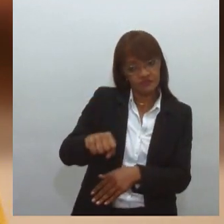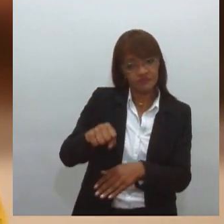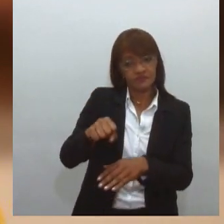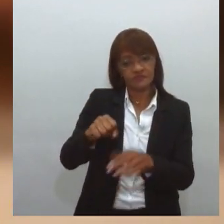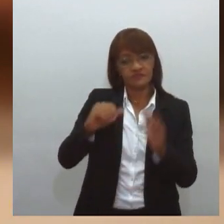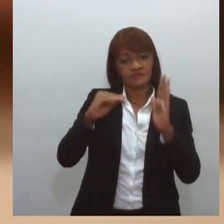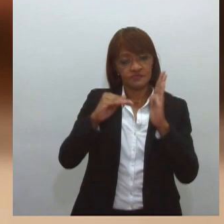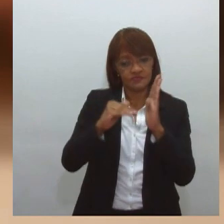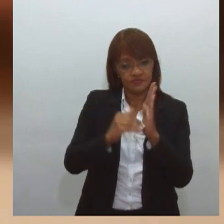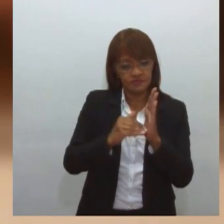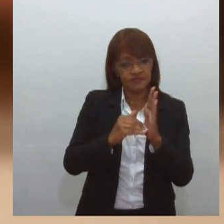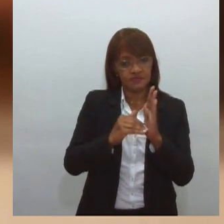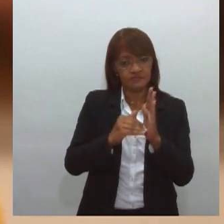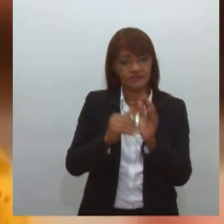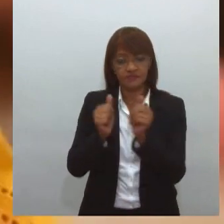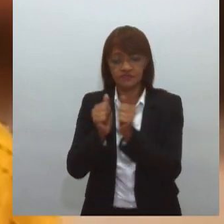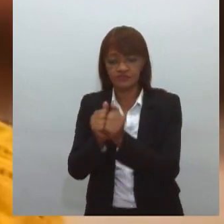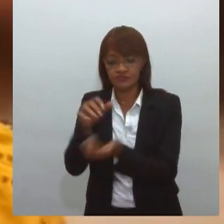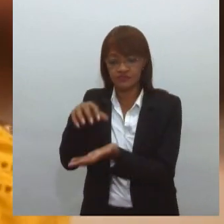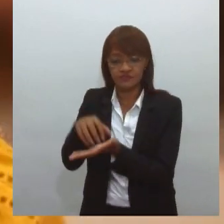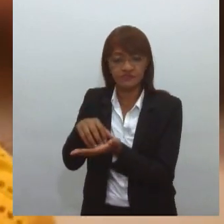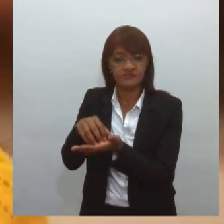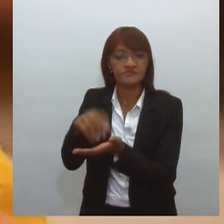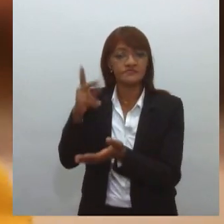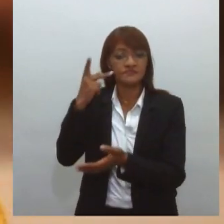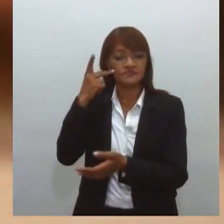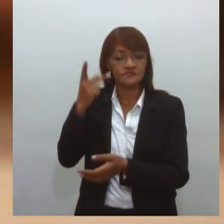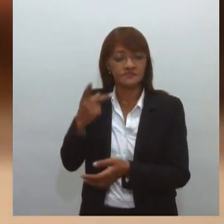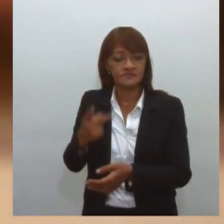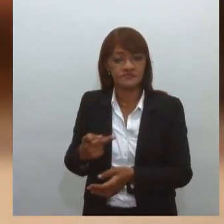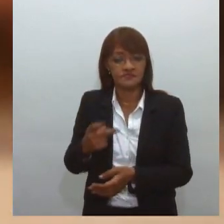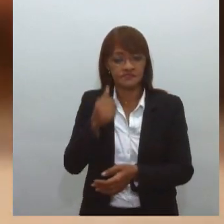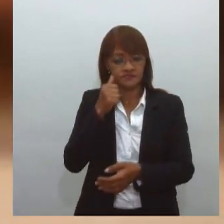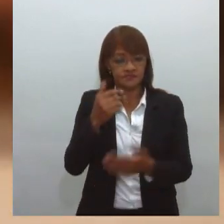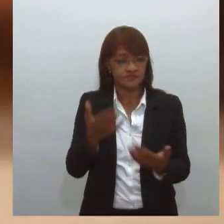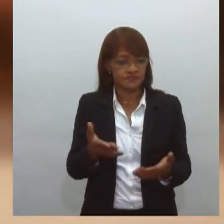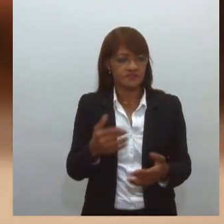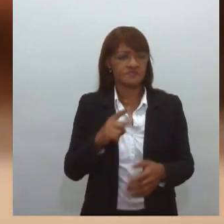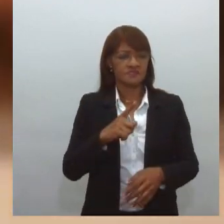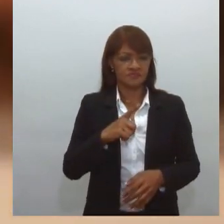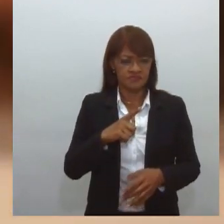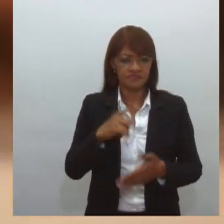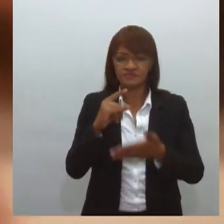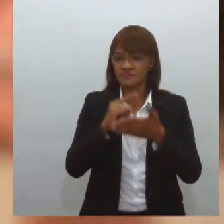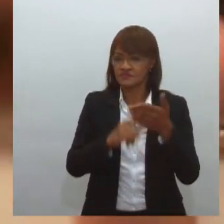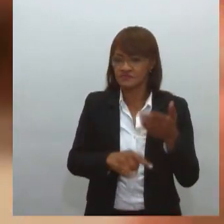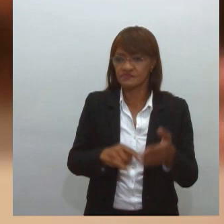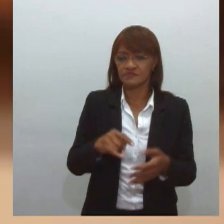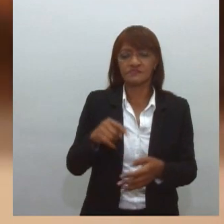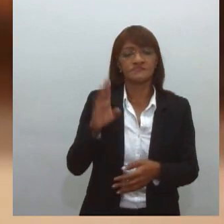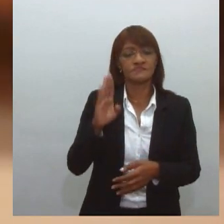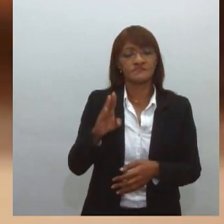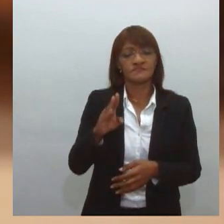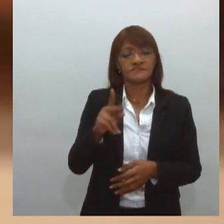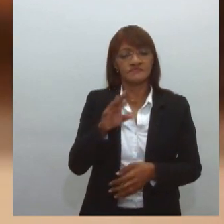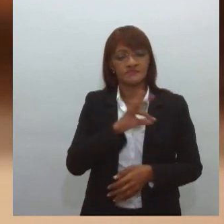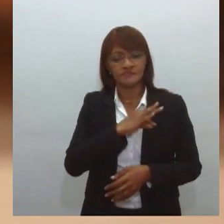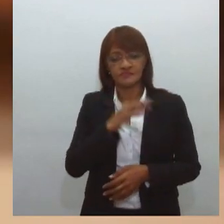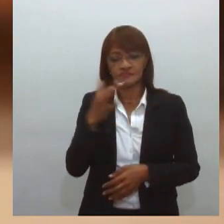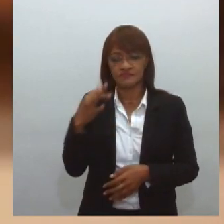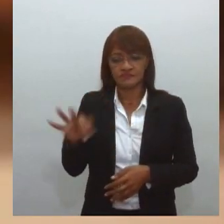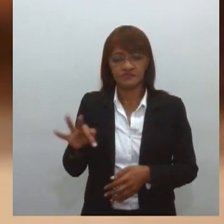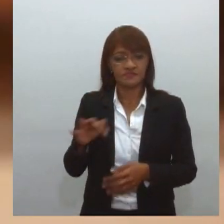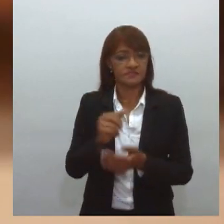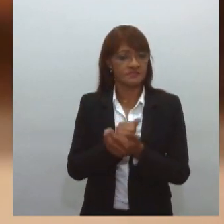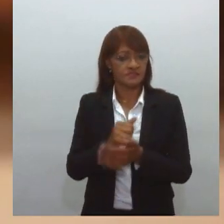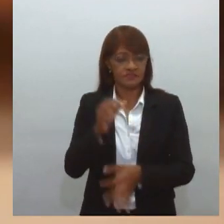da Mulher. E a gente tem protocolos com a Polícia Federal, a gente tem protocolos com o Ministério Público, com o Tribunal de Justiça,